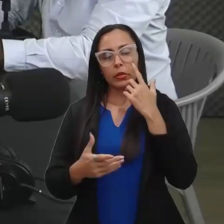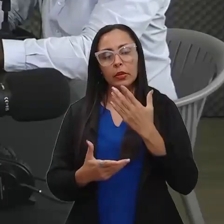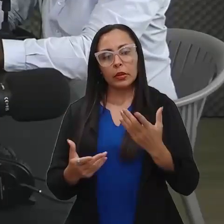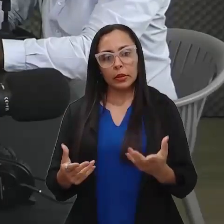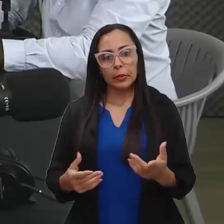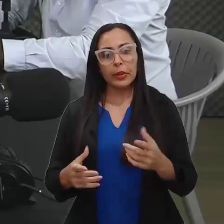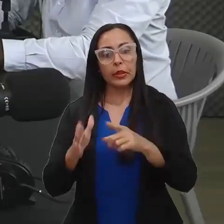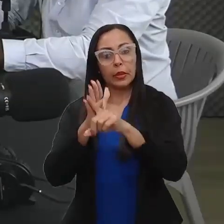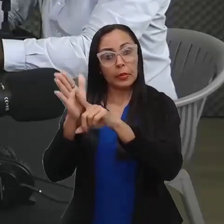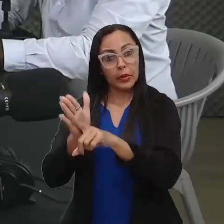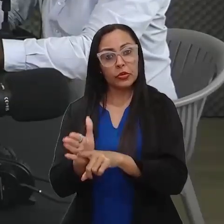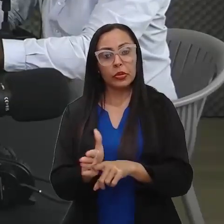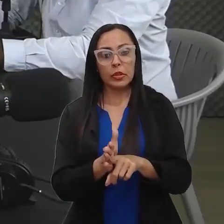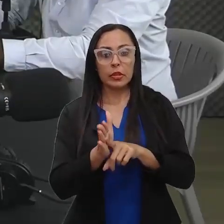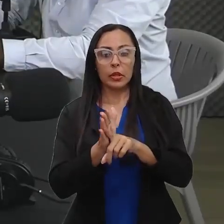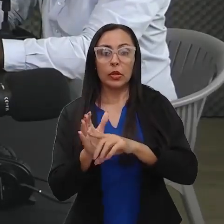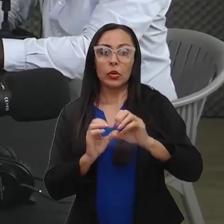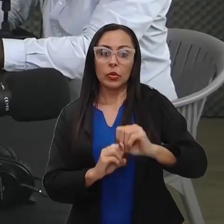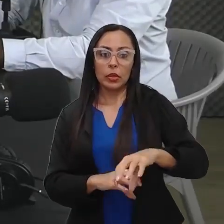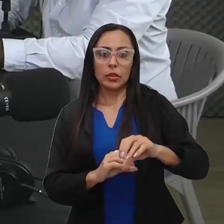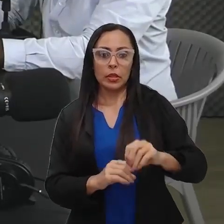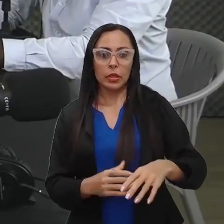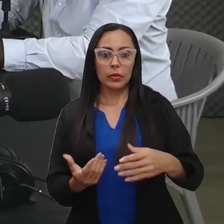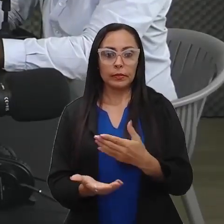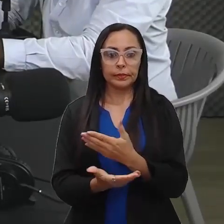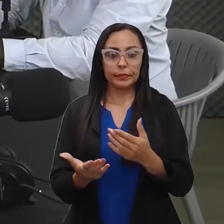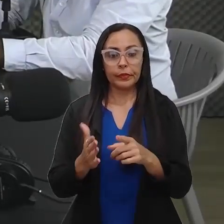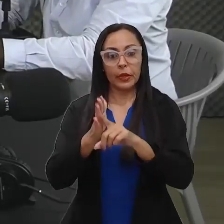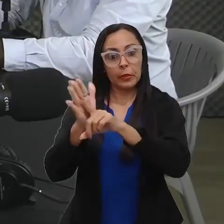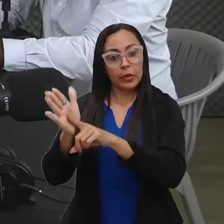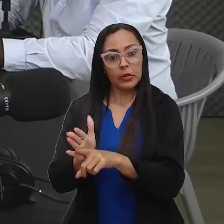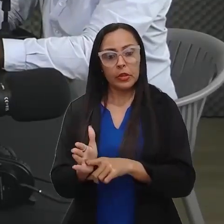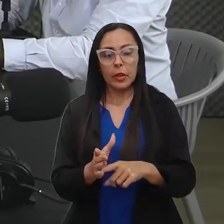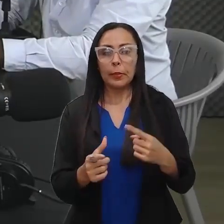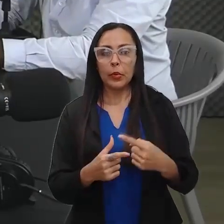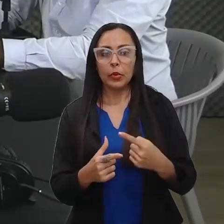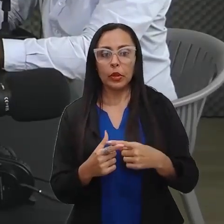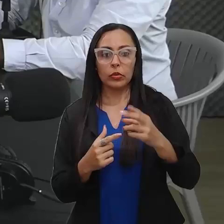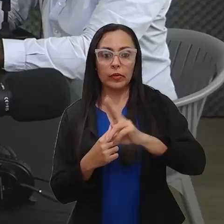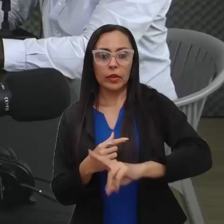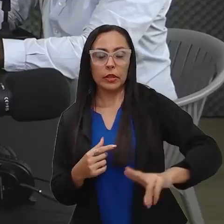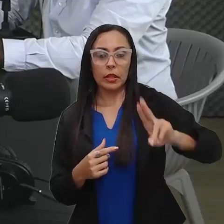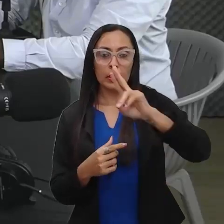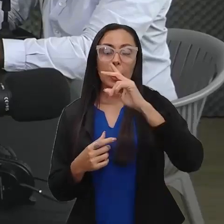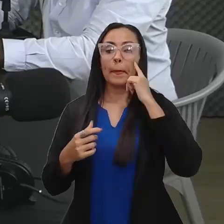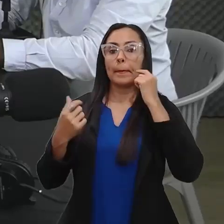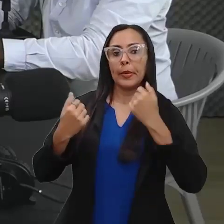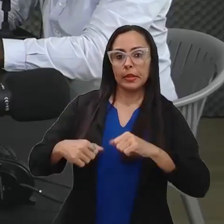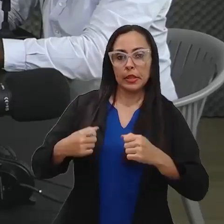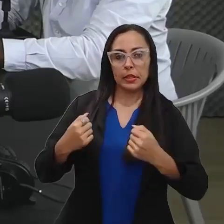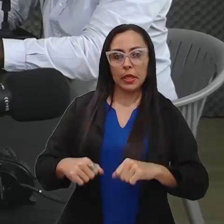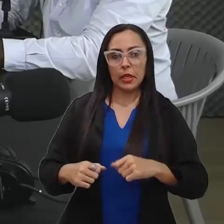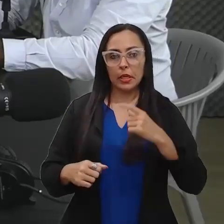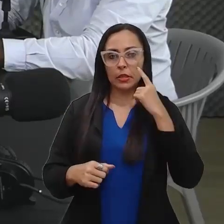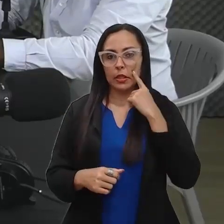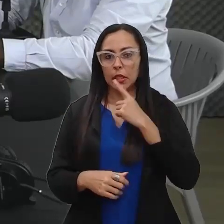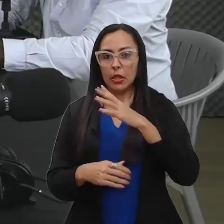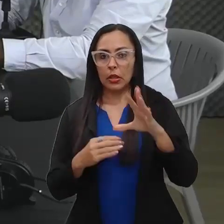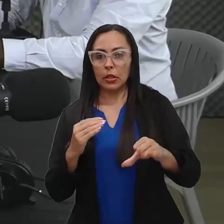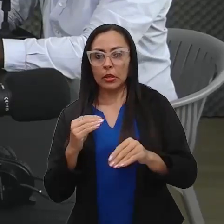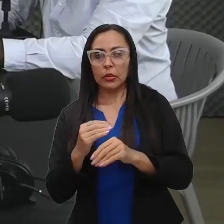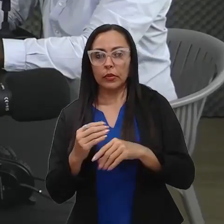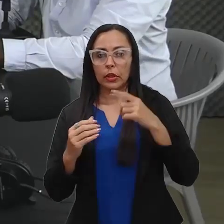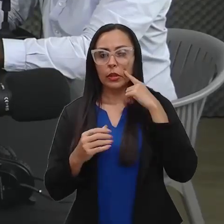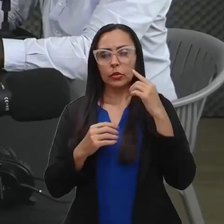da pesquisa, do ensino e da extensão. Na pesquisa, porque a universidade ela vai precisar se atentar